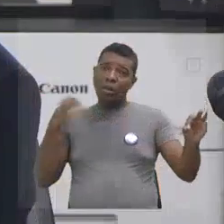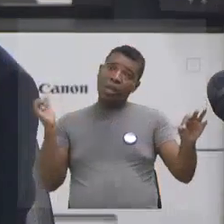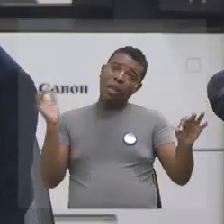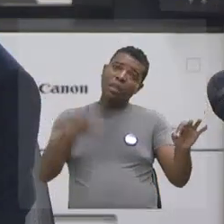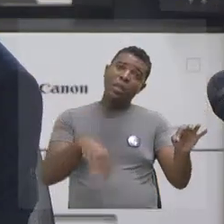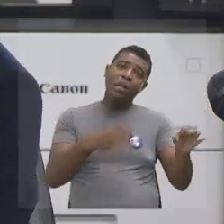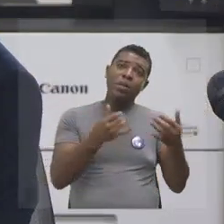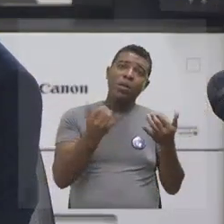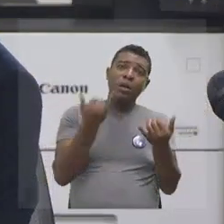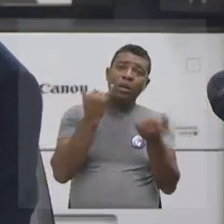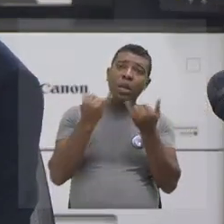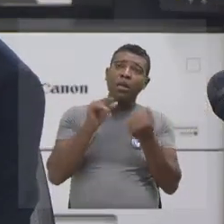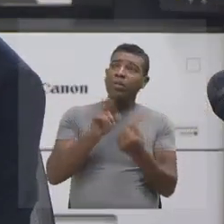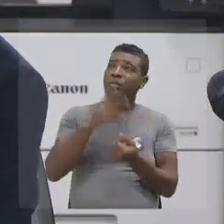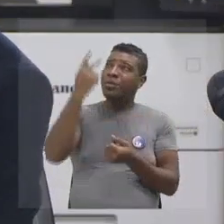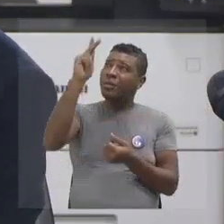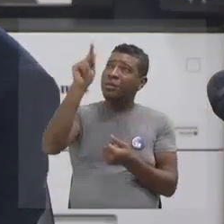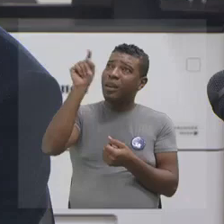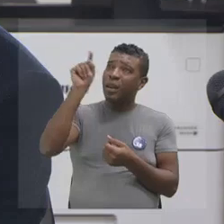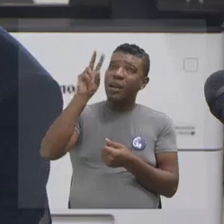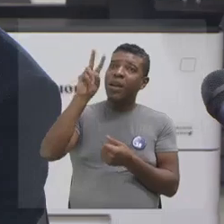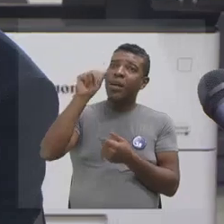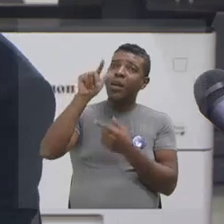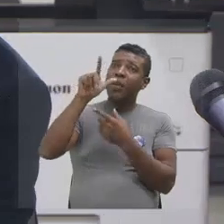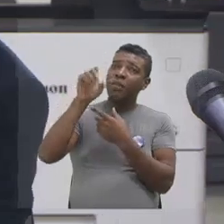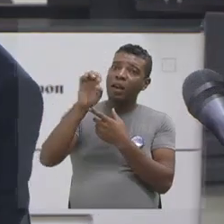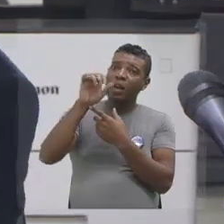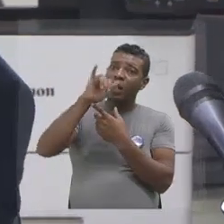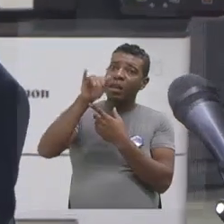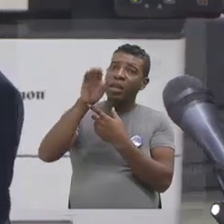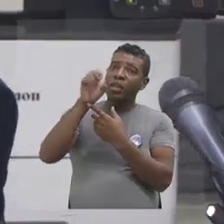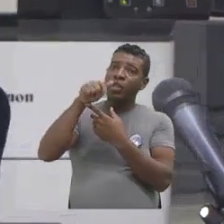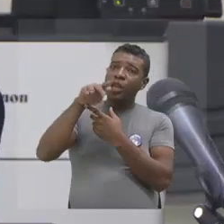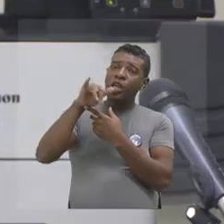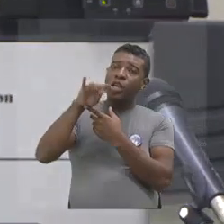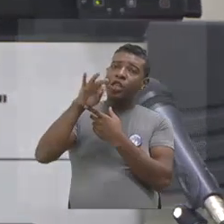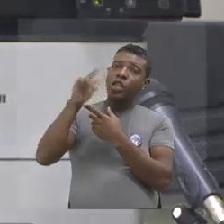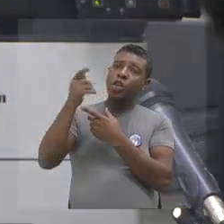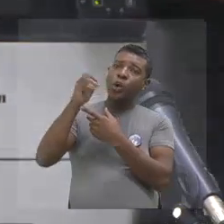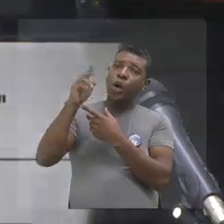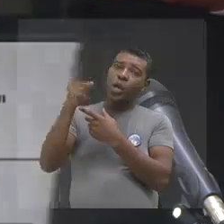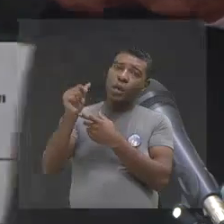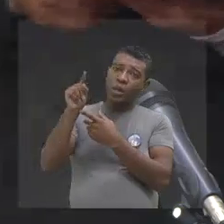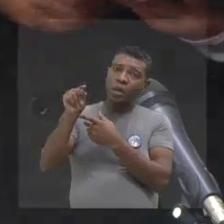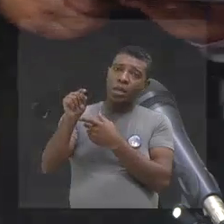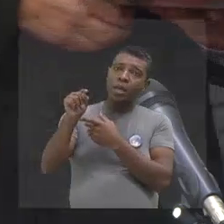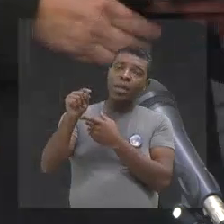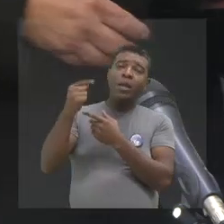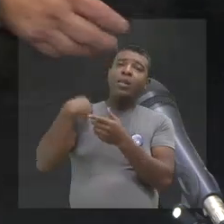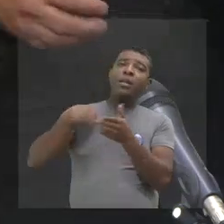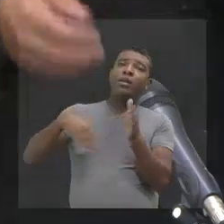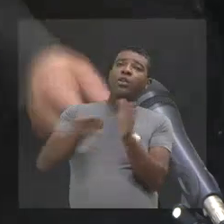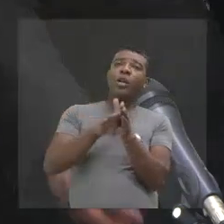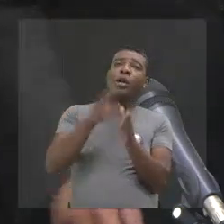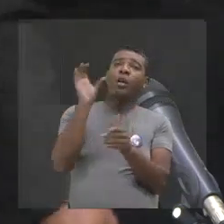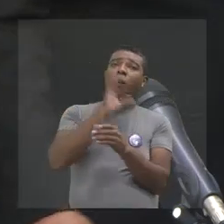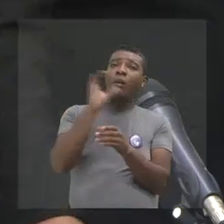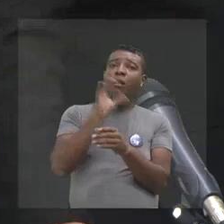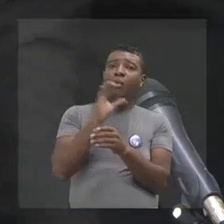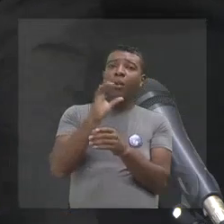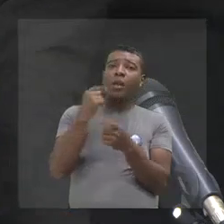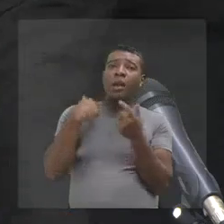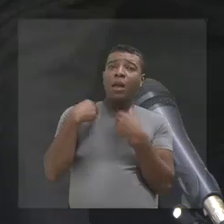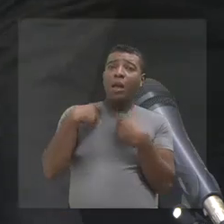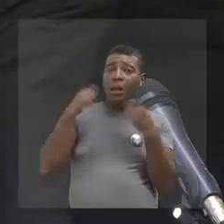dado lá do Vale Jequitinhonha ele não chega com tanta rapidez como nós estamos hoje aqui numa plenária e eu tendo